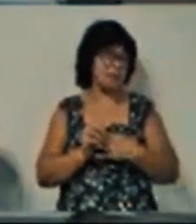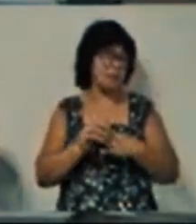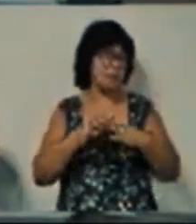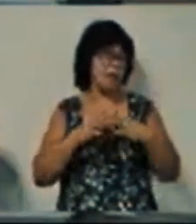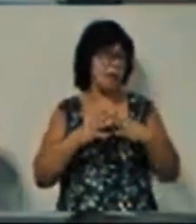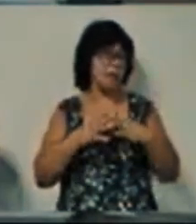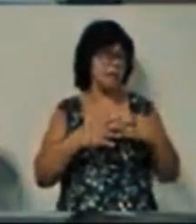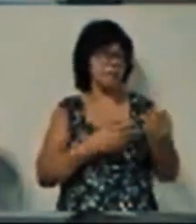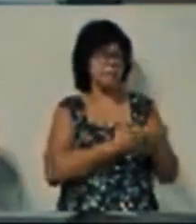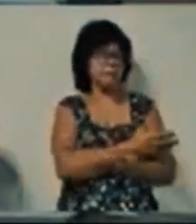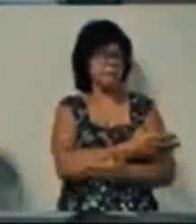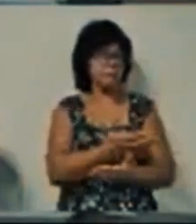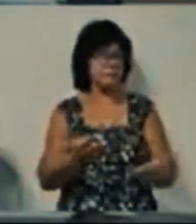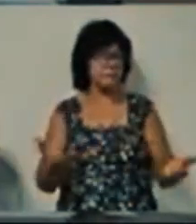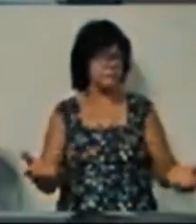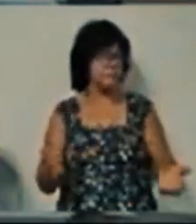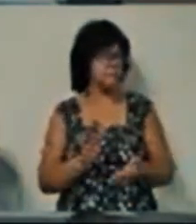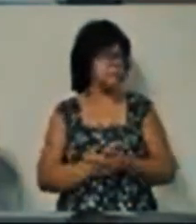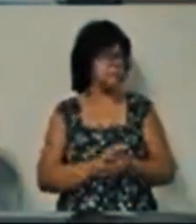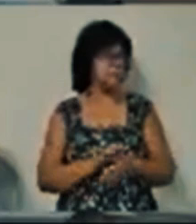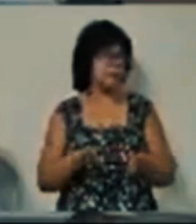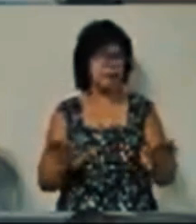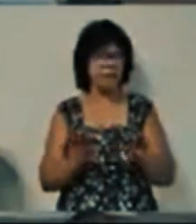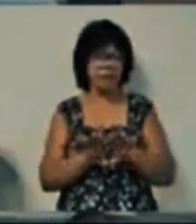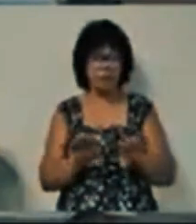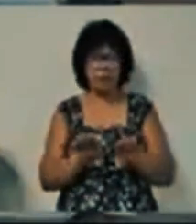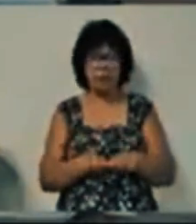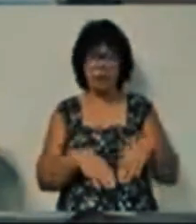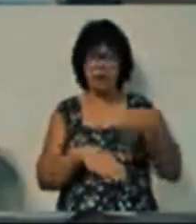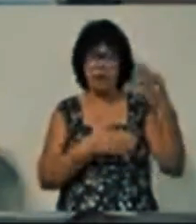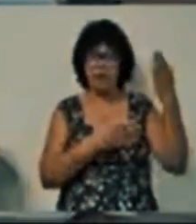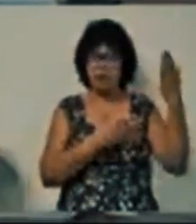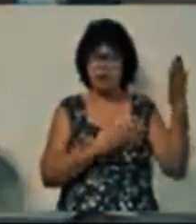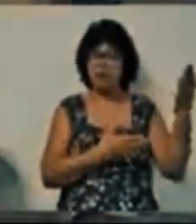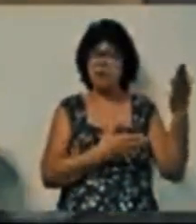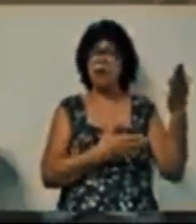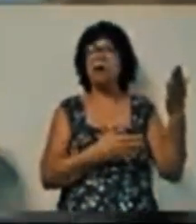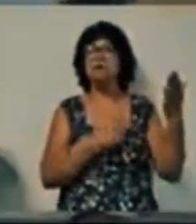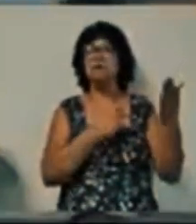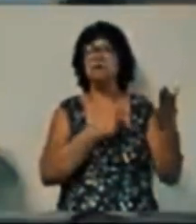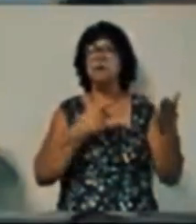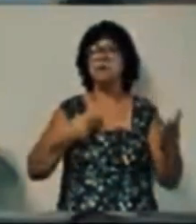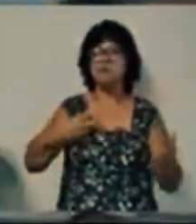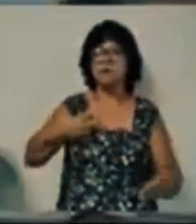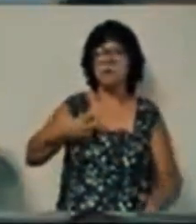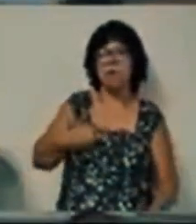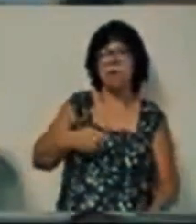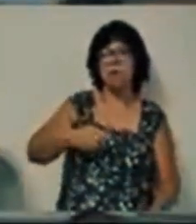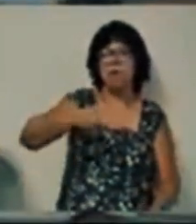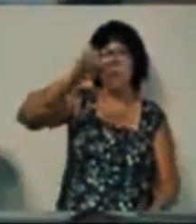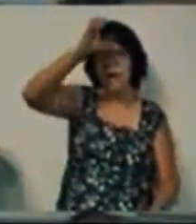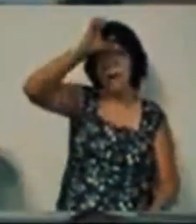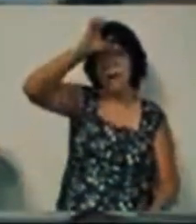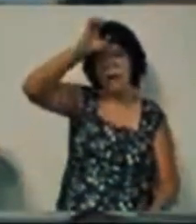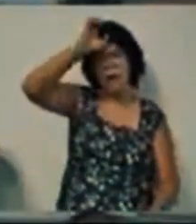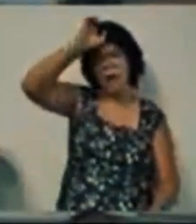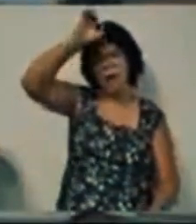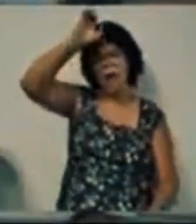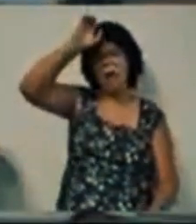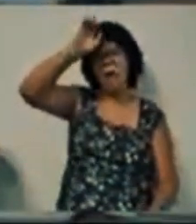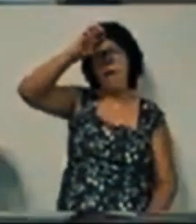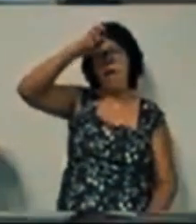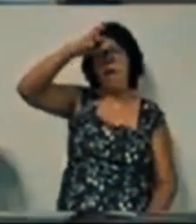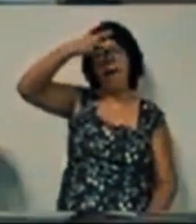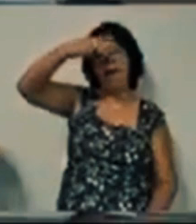também do pastor Eliomar, que é o pastor do Departamento de Missões, pastor Neucindo,